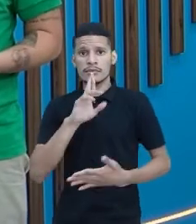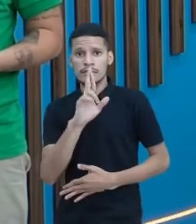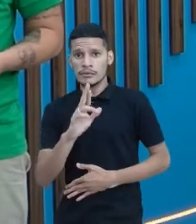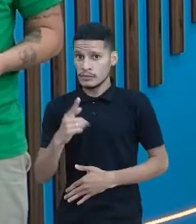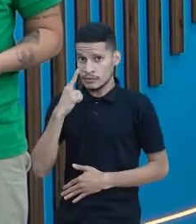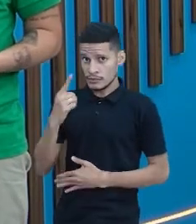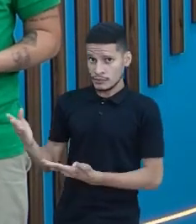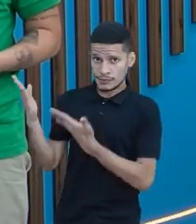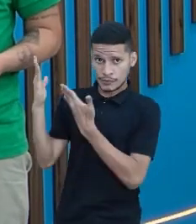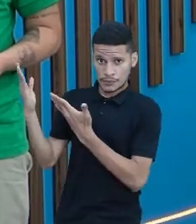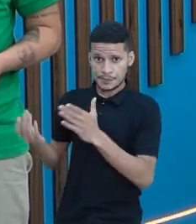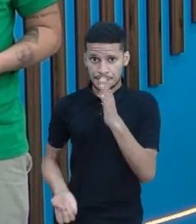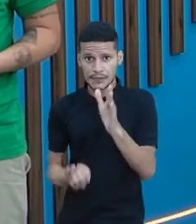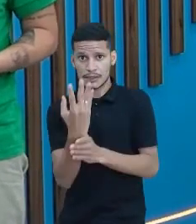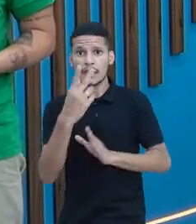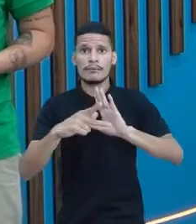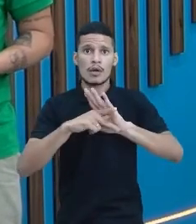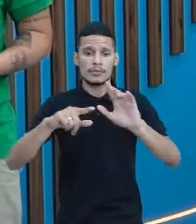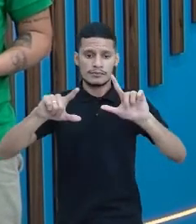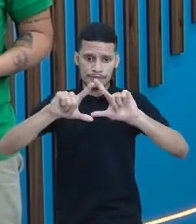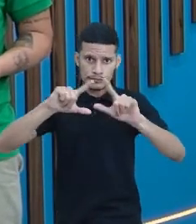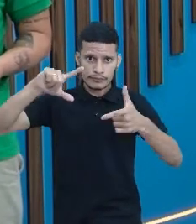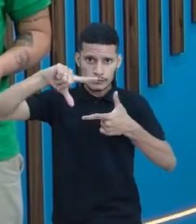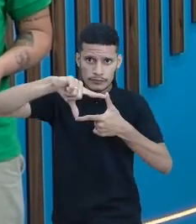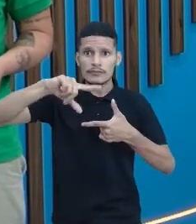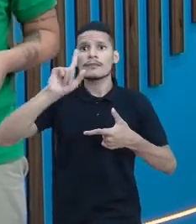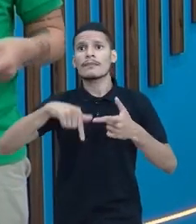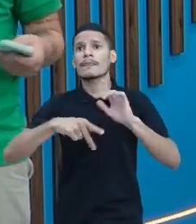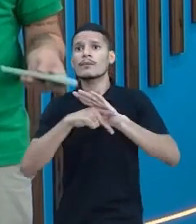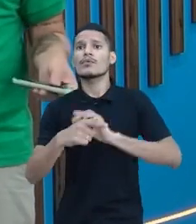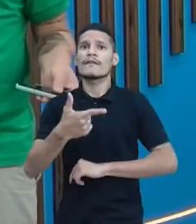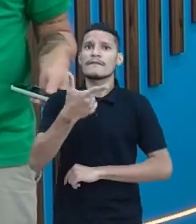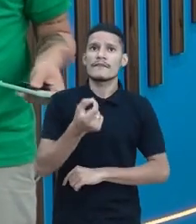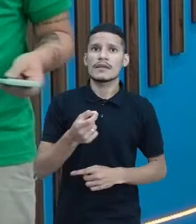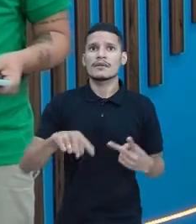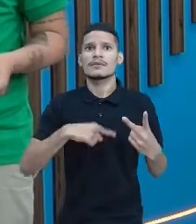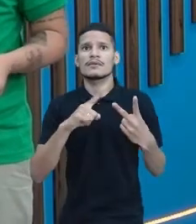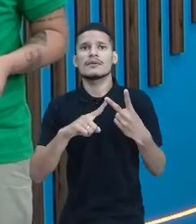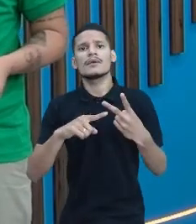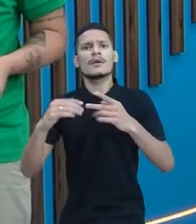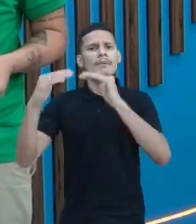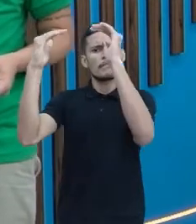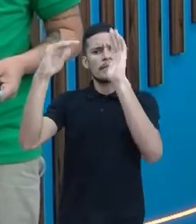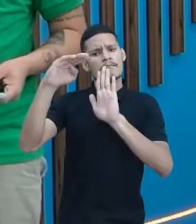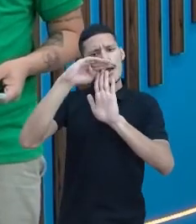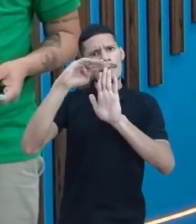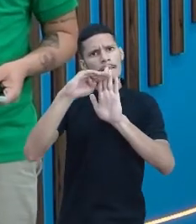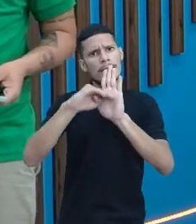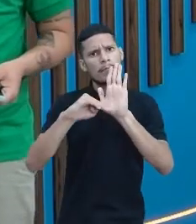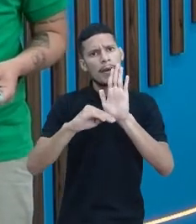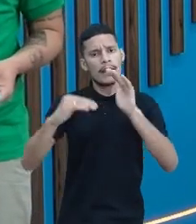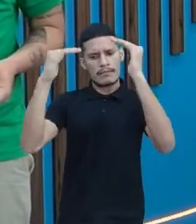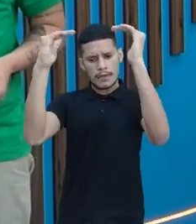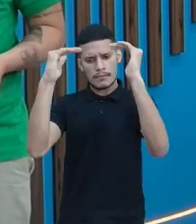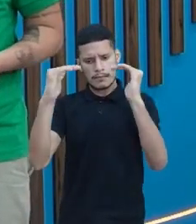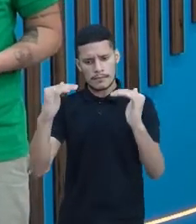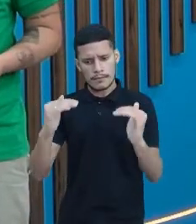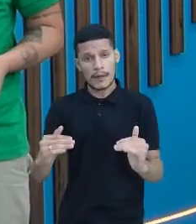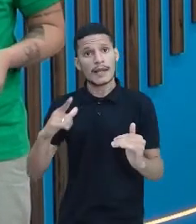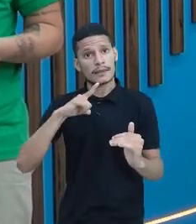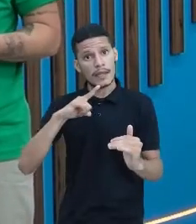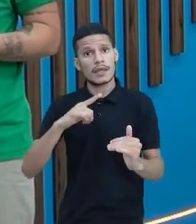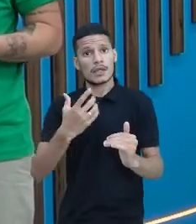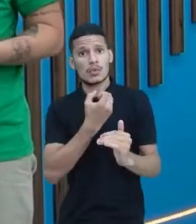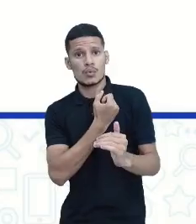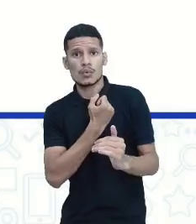exemplo, construído esse triângulo retângulo, hipotenusa 20, catetos 16 e 12, a projeção